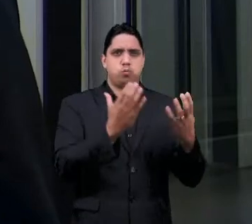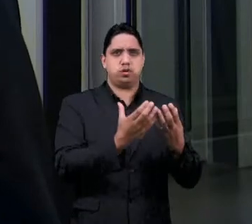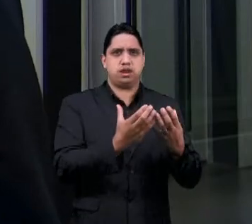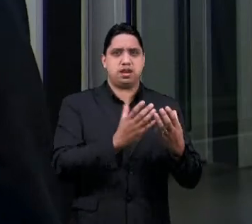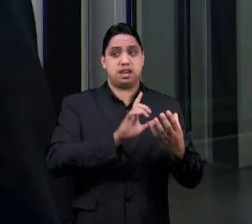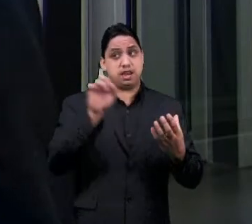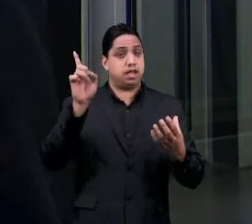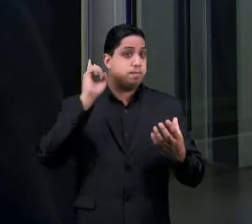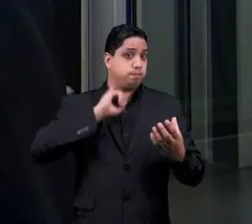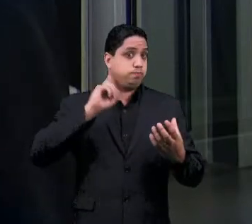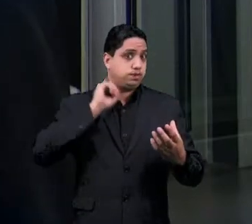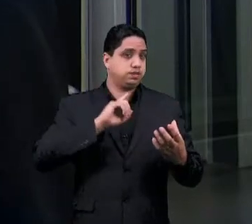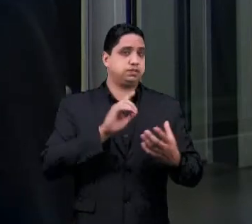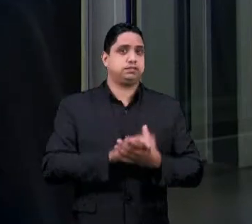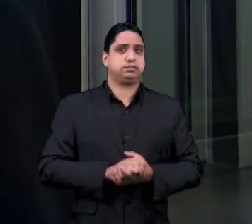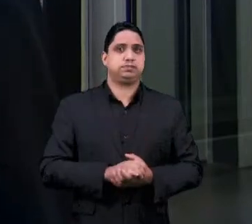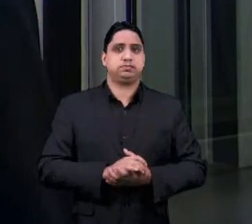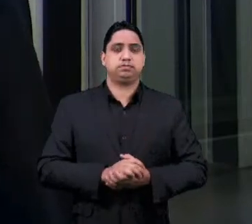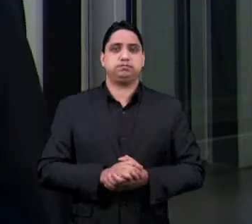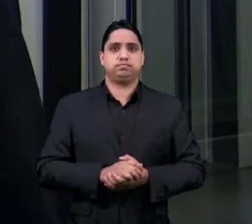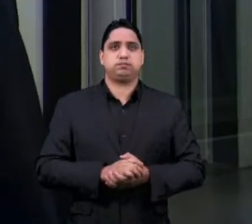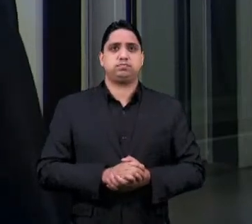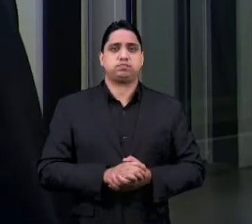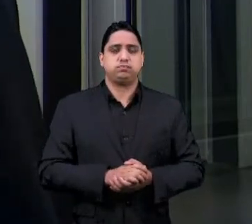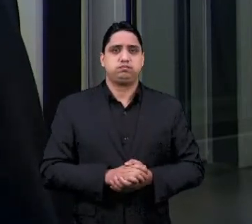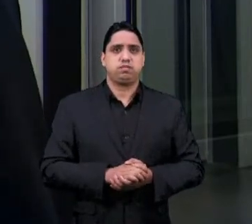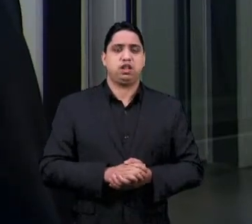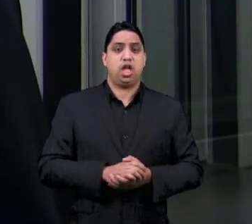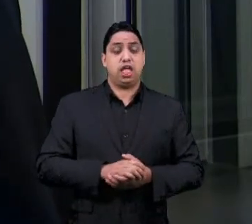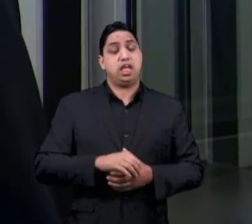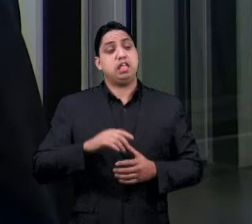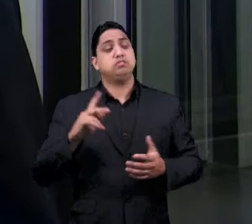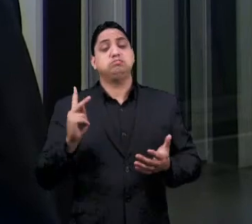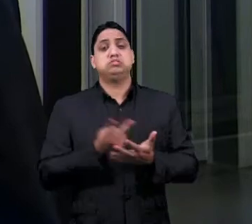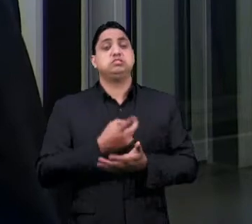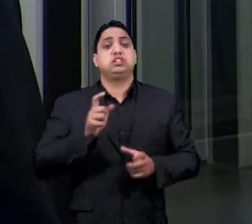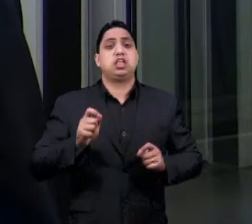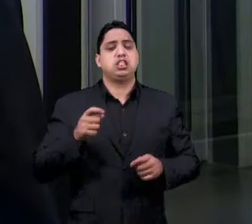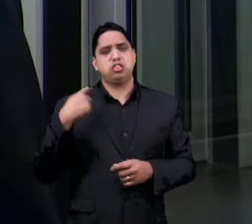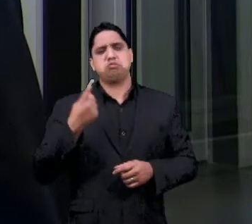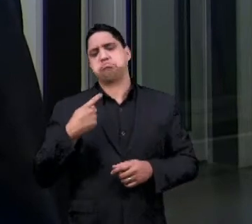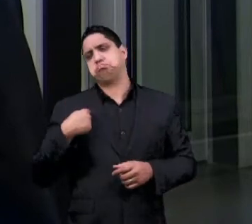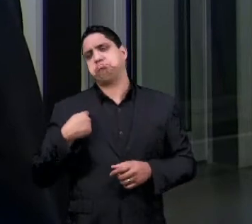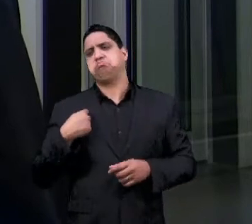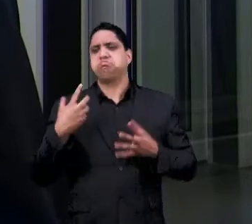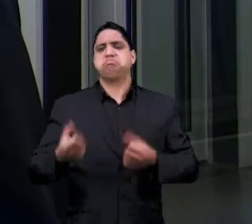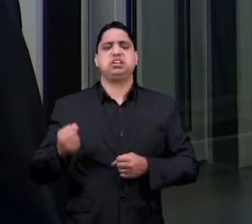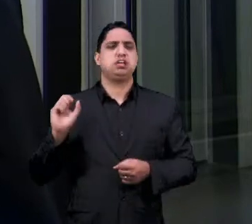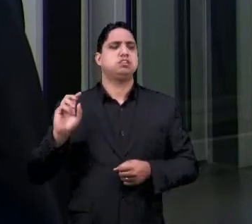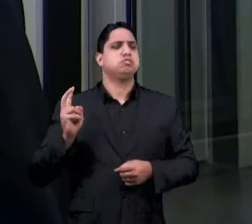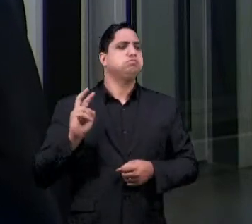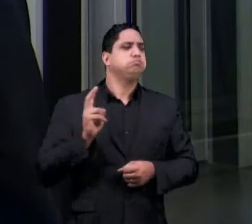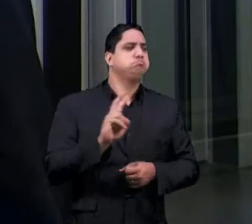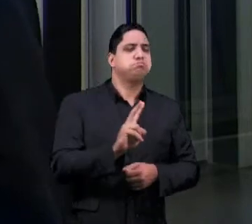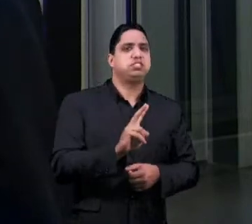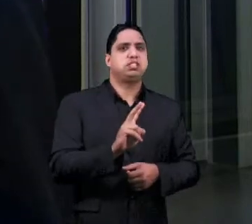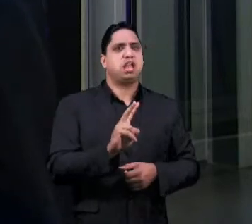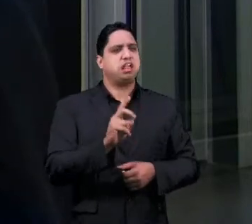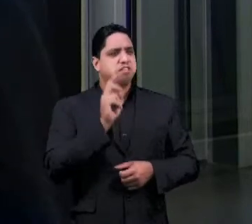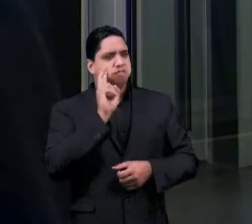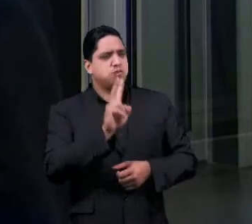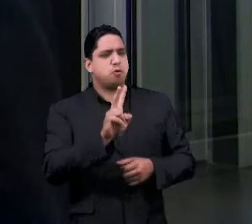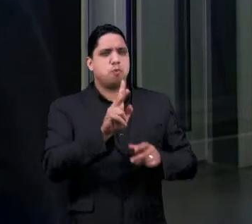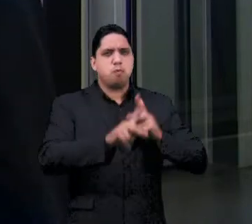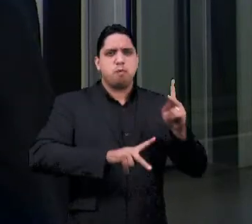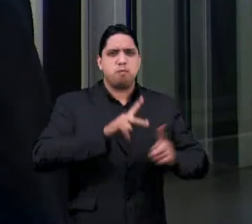Horizonte. Em Belo Horizonte. E aí nós fomos ali e vimos um povo muito simples, muito